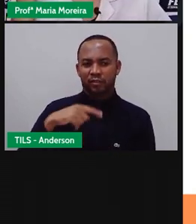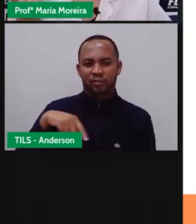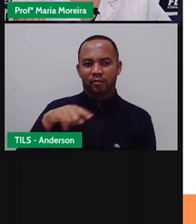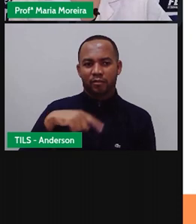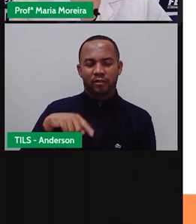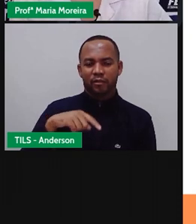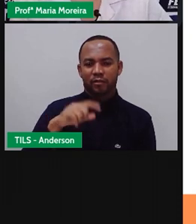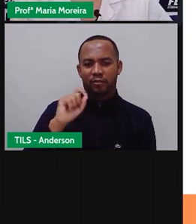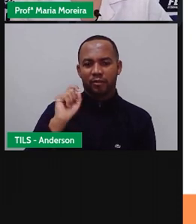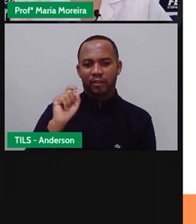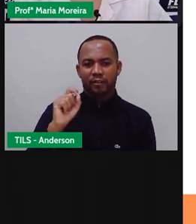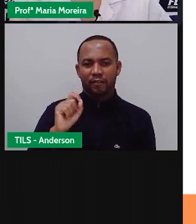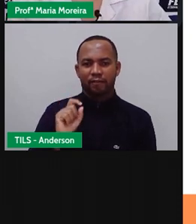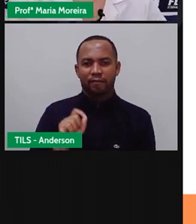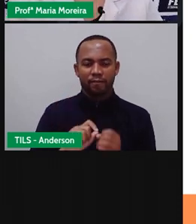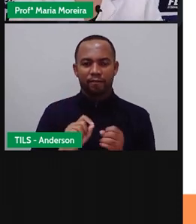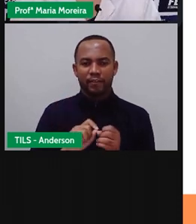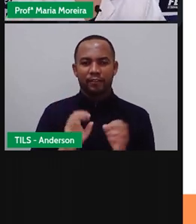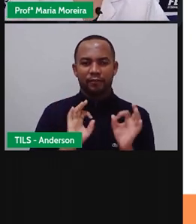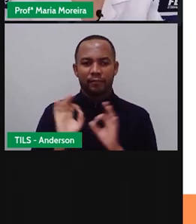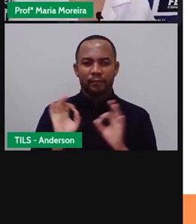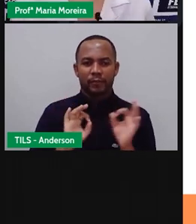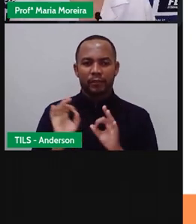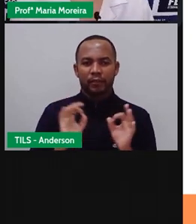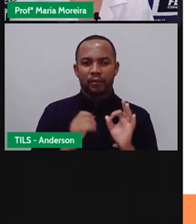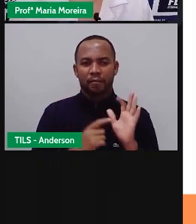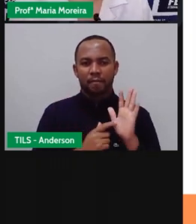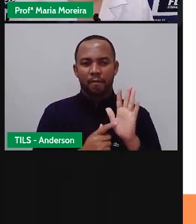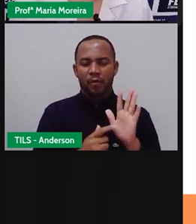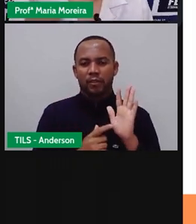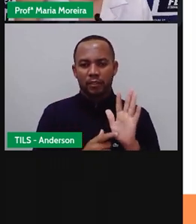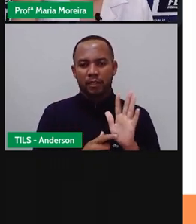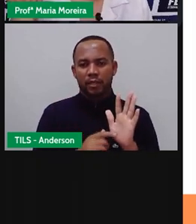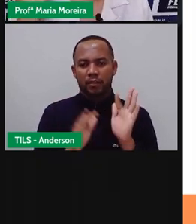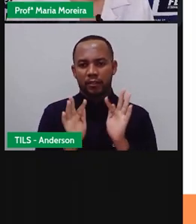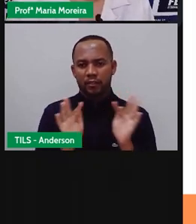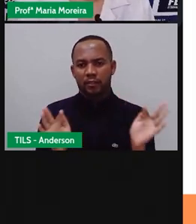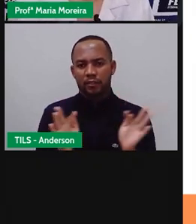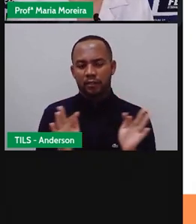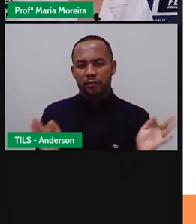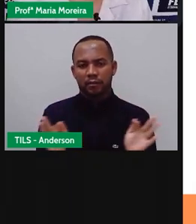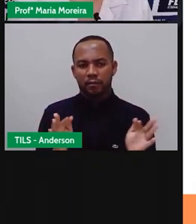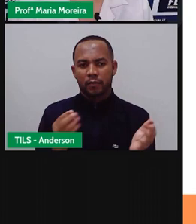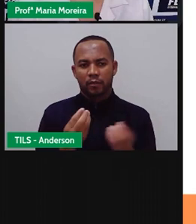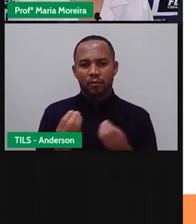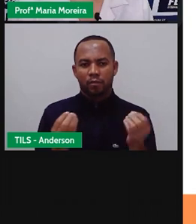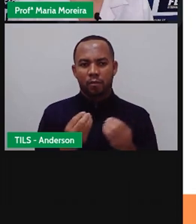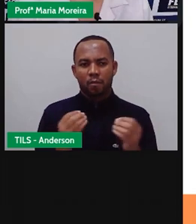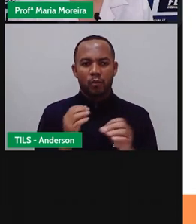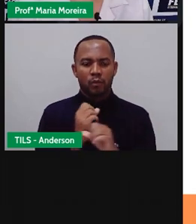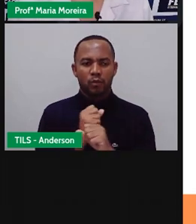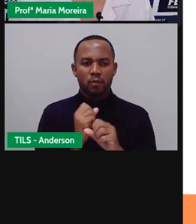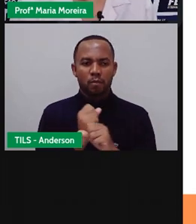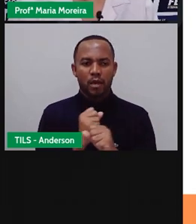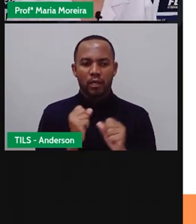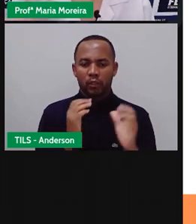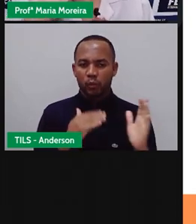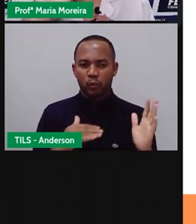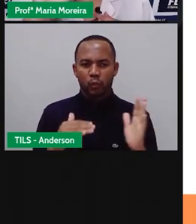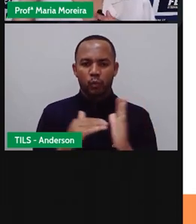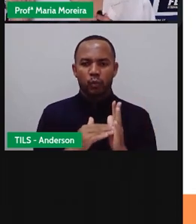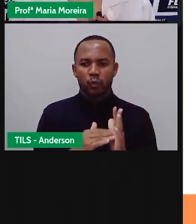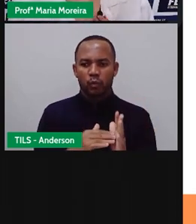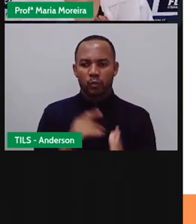fazer a mágica acontecer aqui no Anderson e mostrar maneiras diferentes de se calcular tudo isso aí